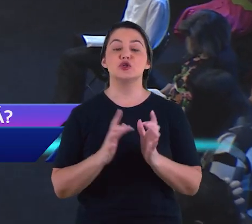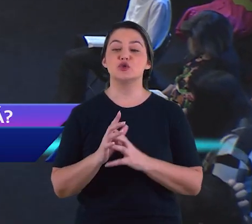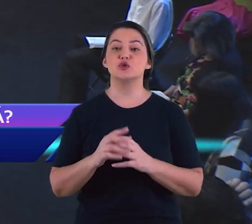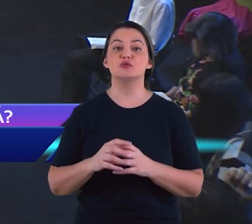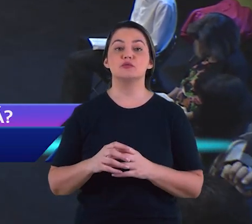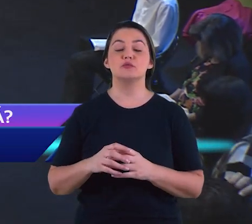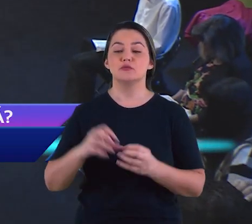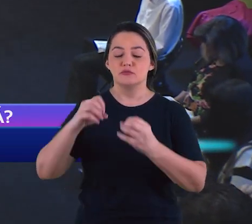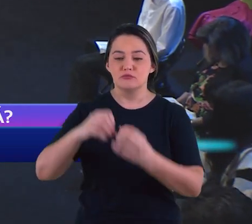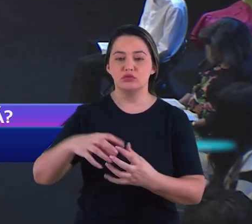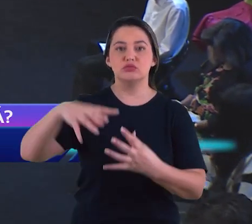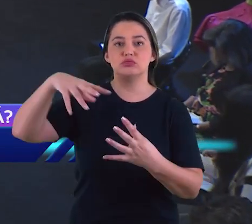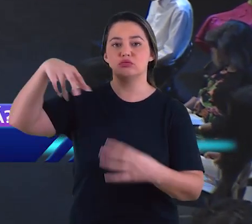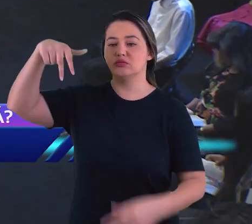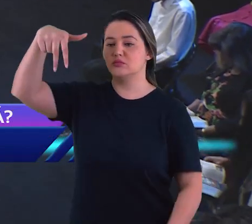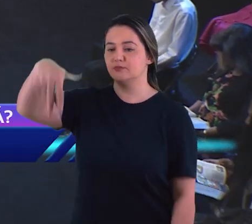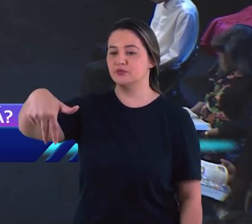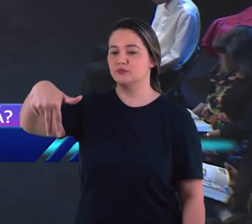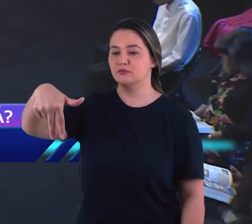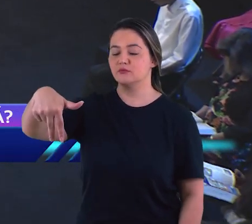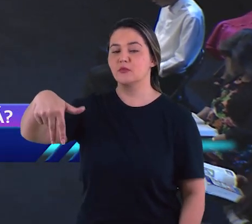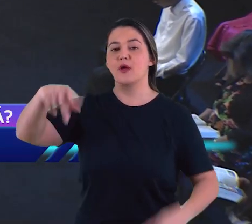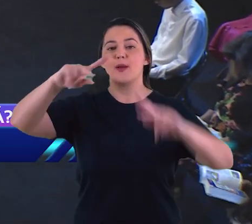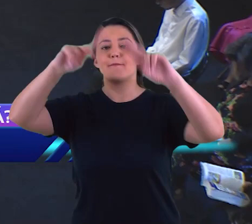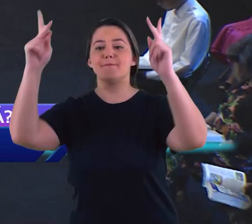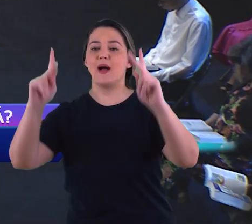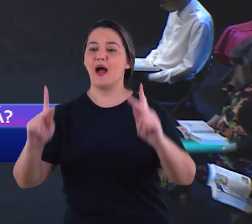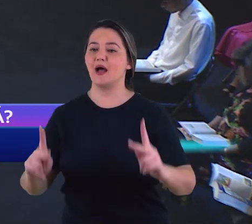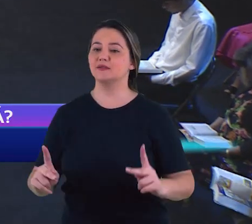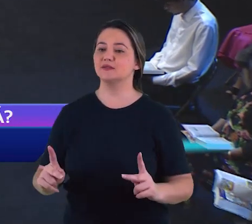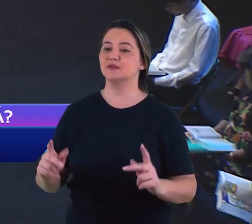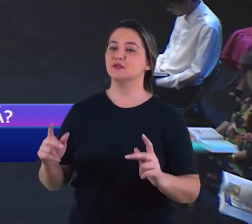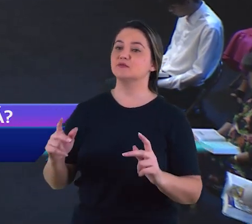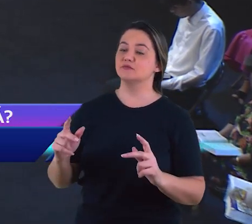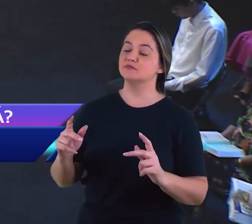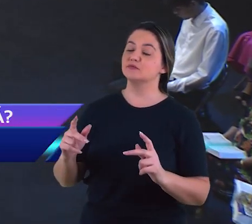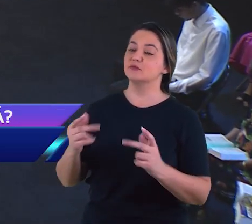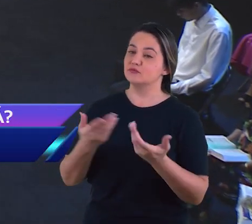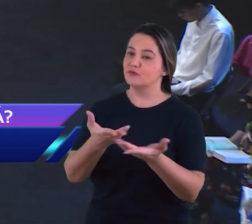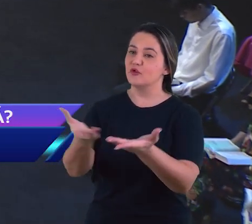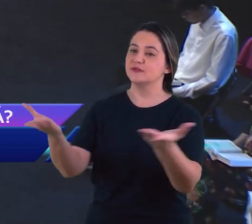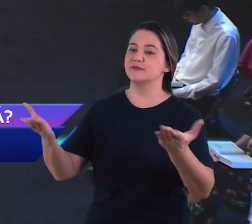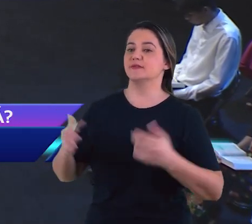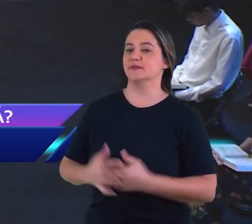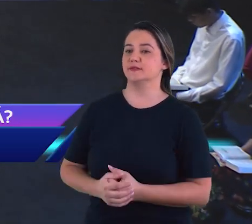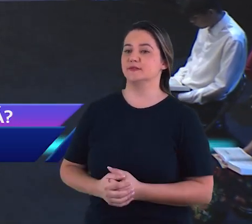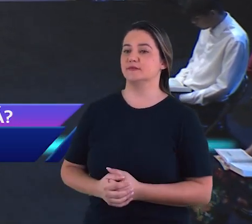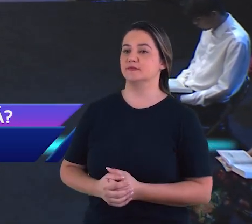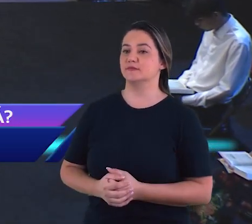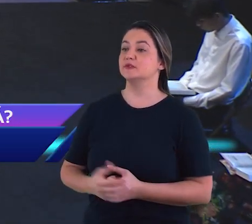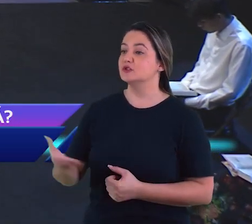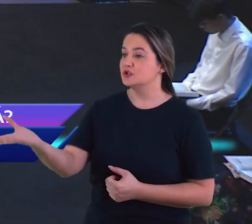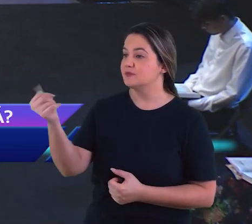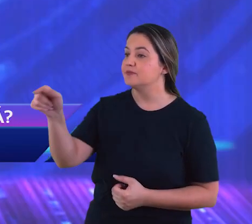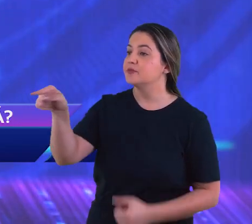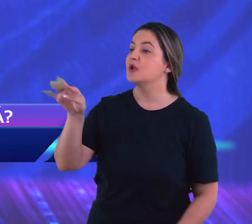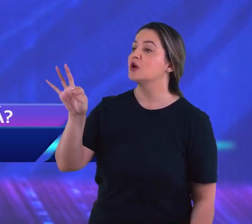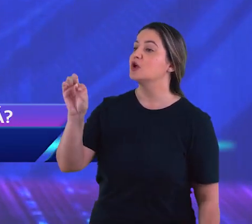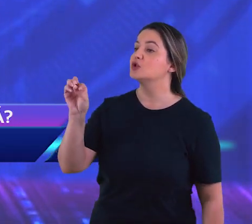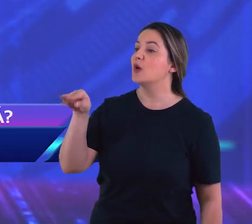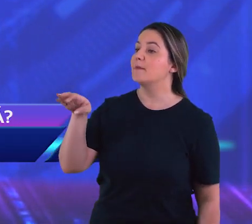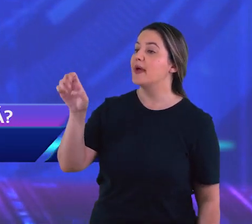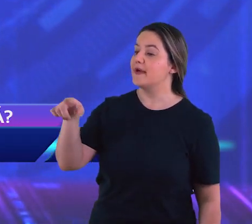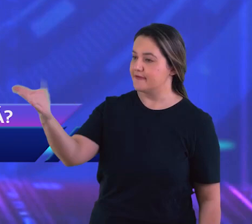meio e disse-lhes: paz seja convosco. E logo disse a Tomé: põe aqui o dedo